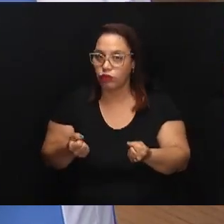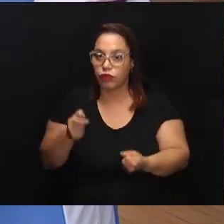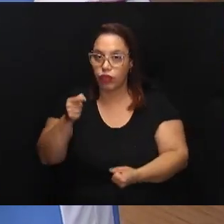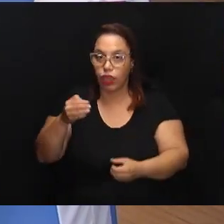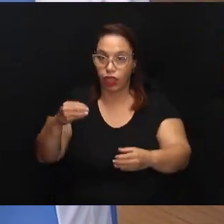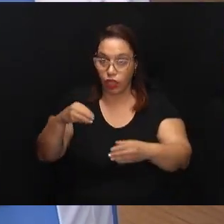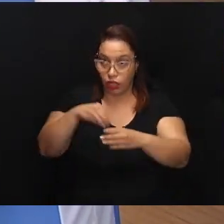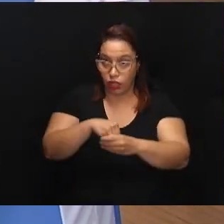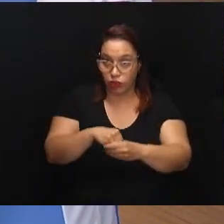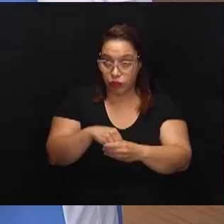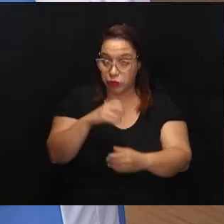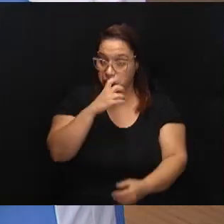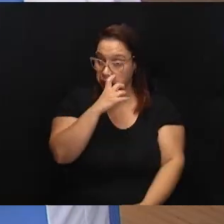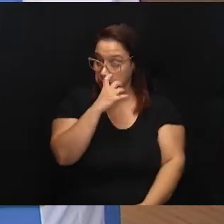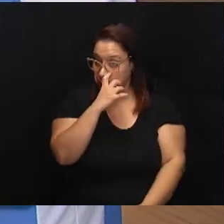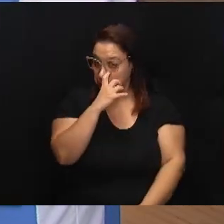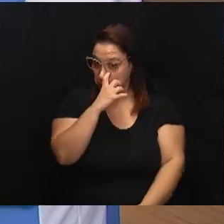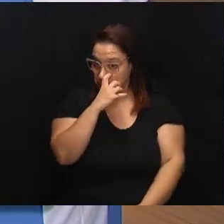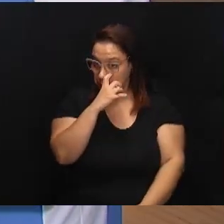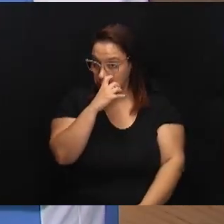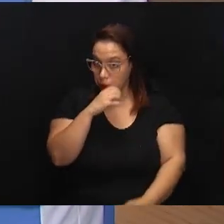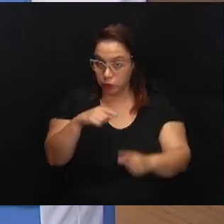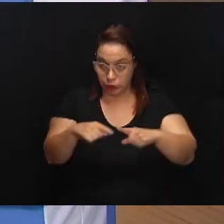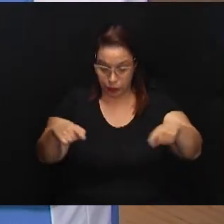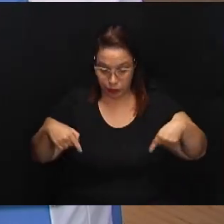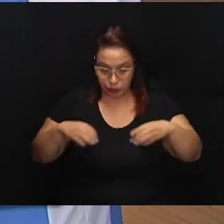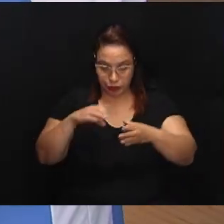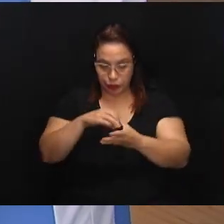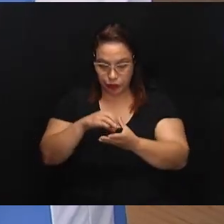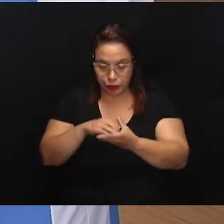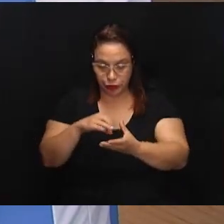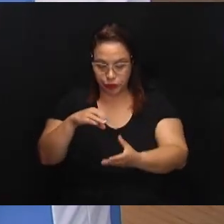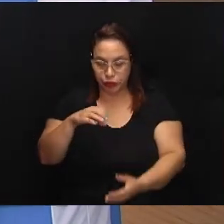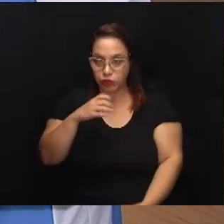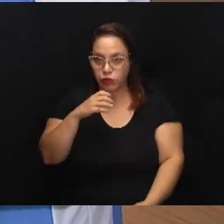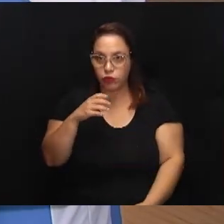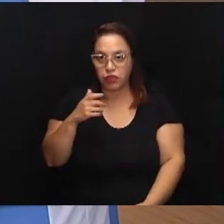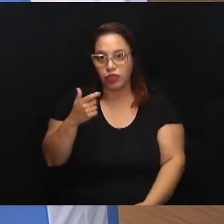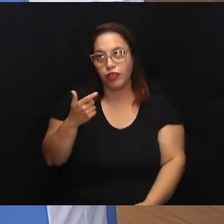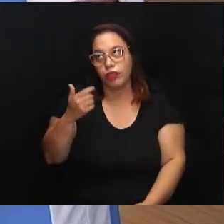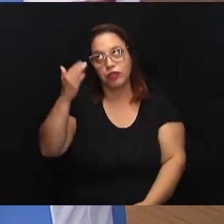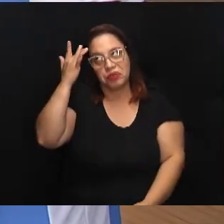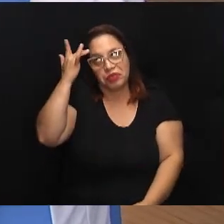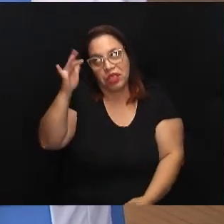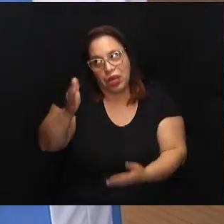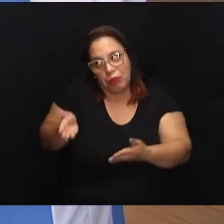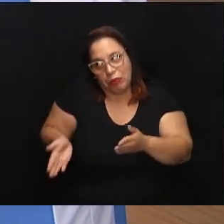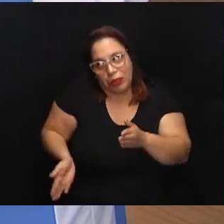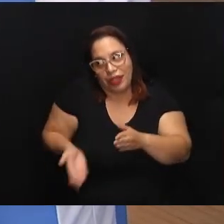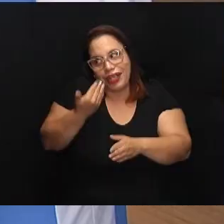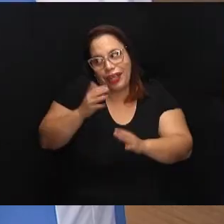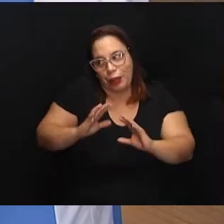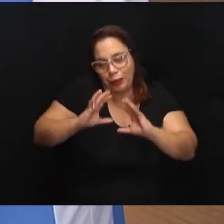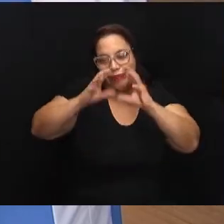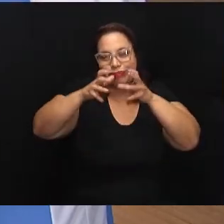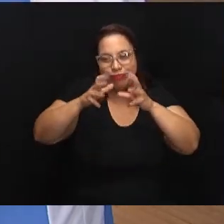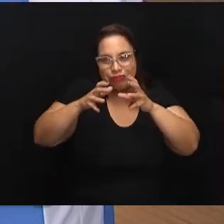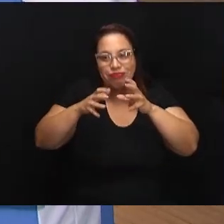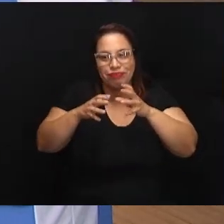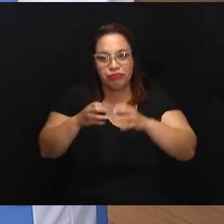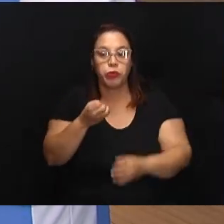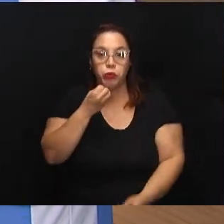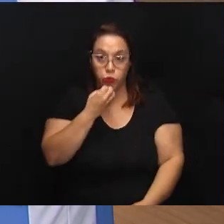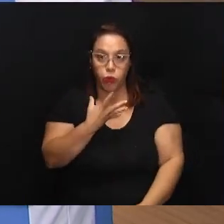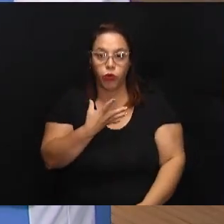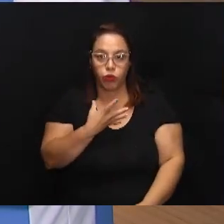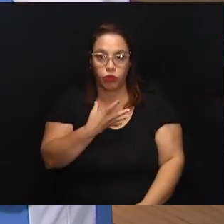Ele entra geralmente no lugar dos centrais. Dizem, né, que os centrais não sabem passar, mas às vezes, né, tem muitos centrais aí